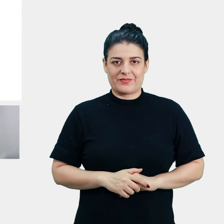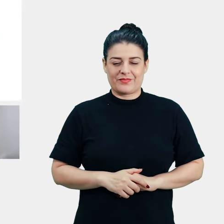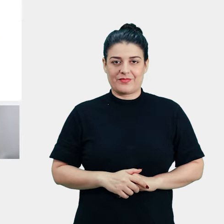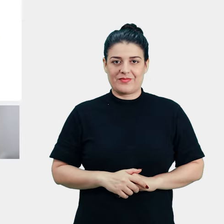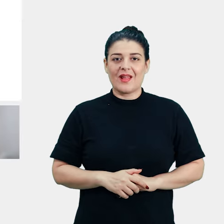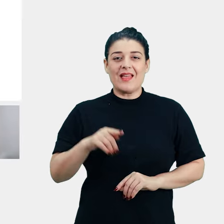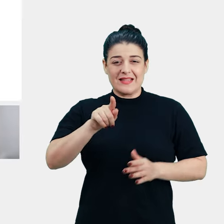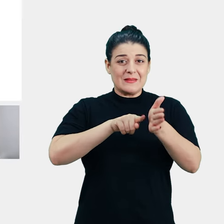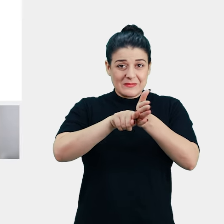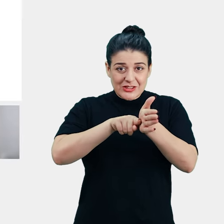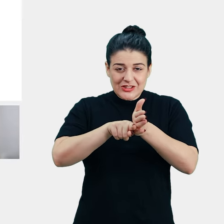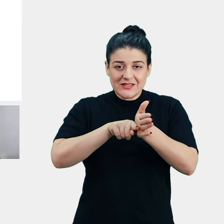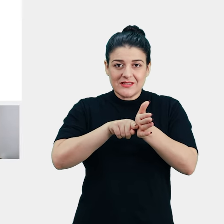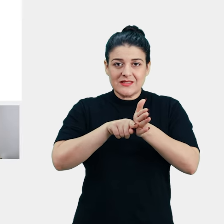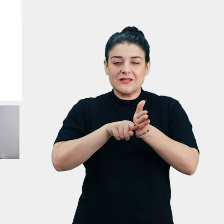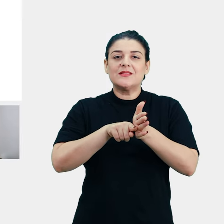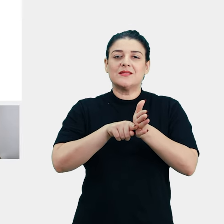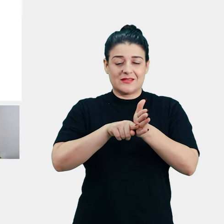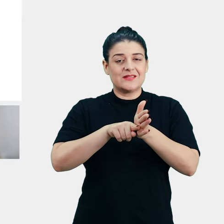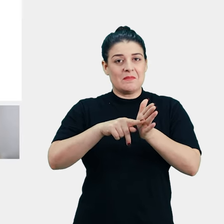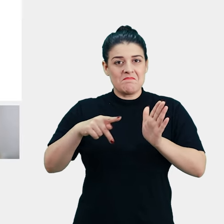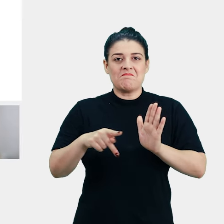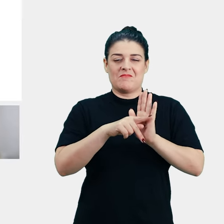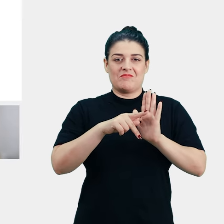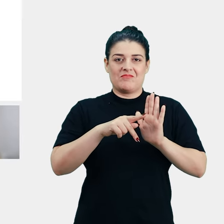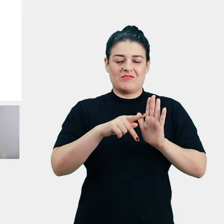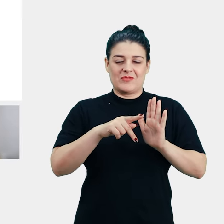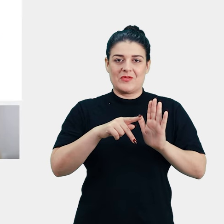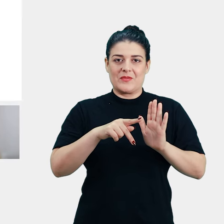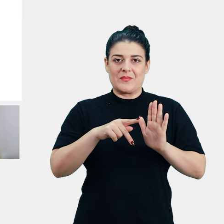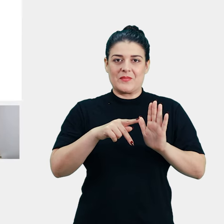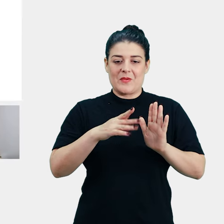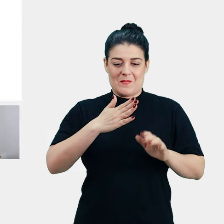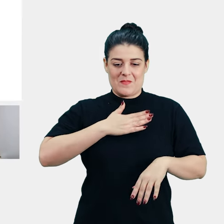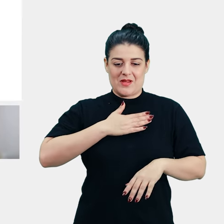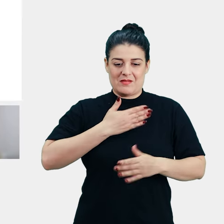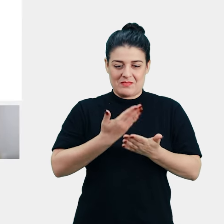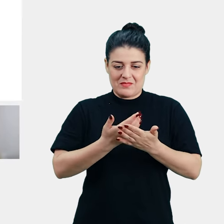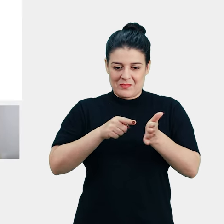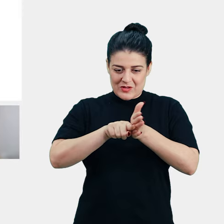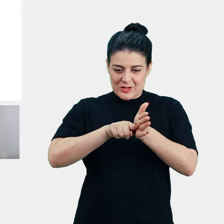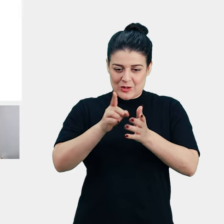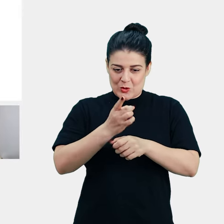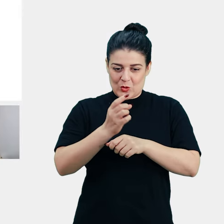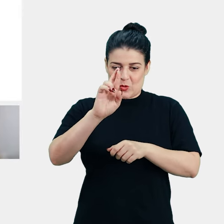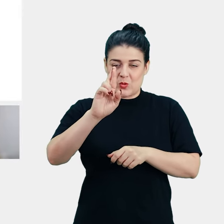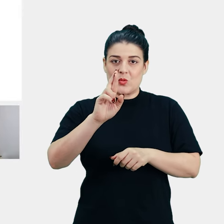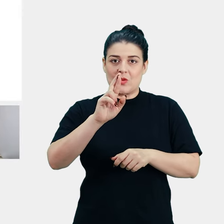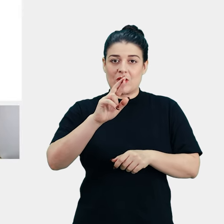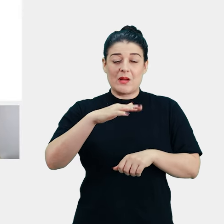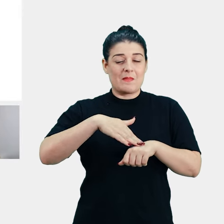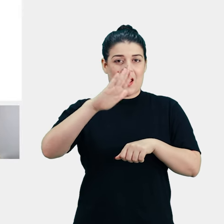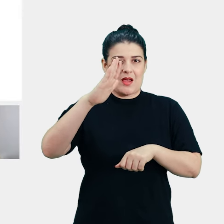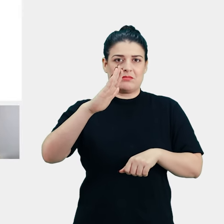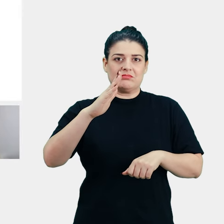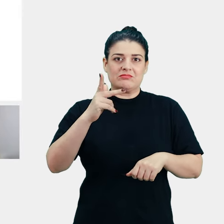Esse trabalho também faz parte do meu doutorado, onde uma das espécies mais